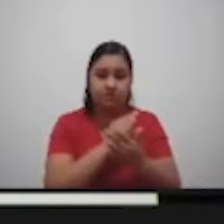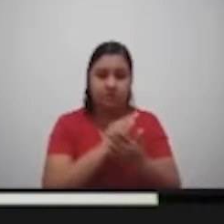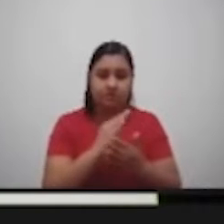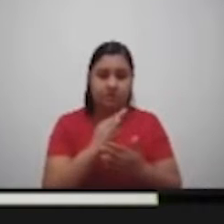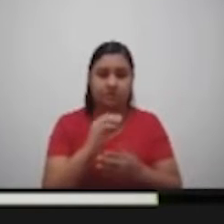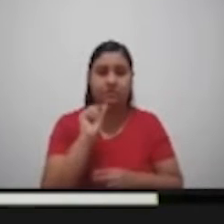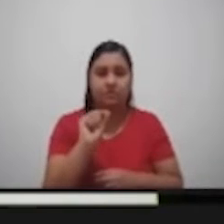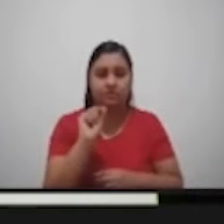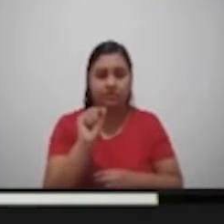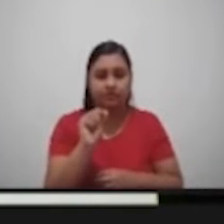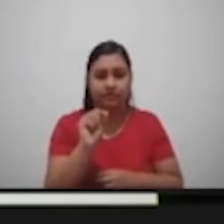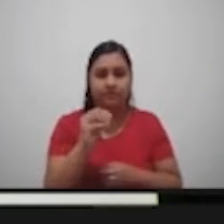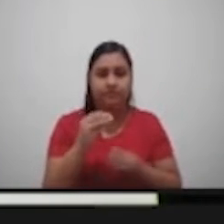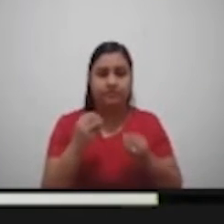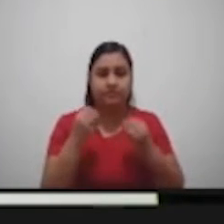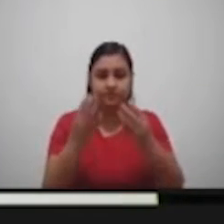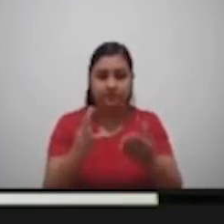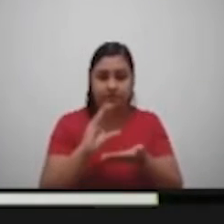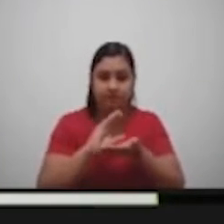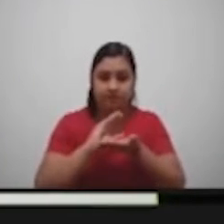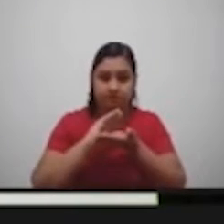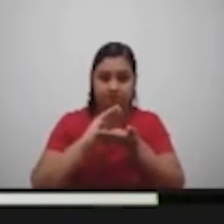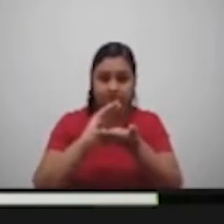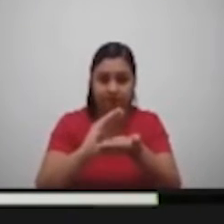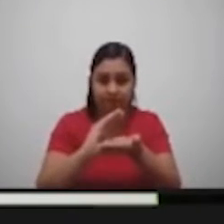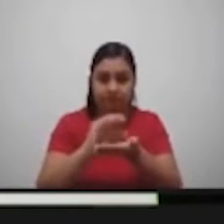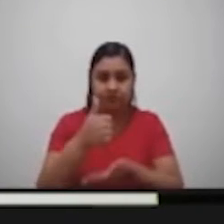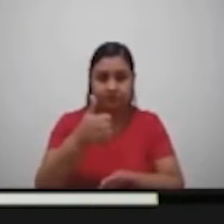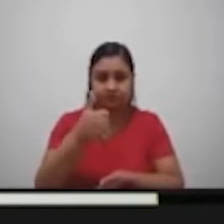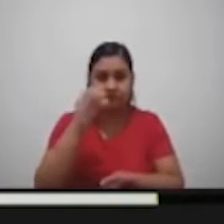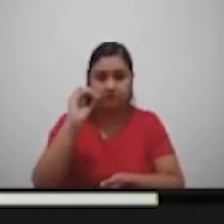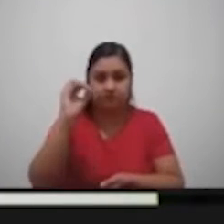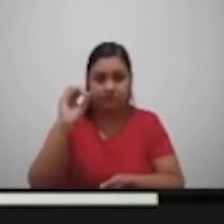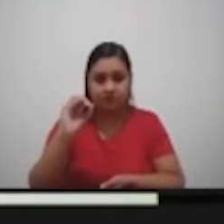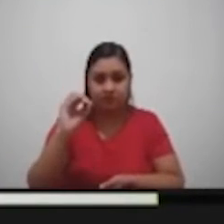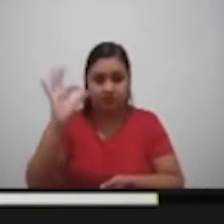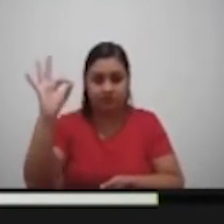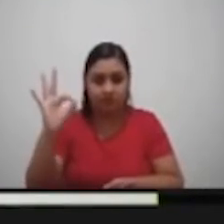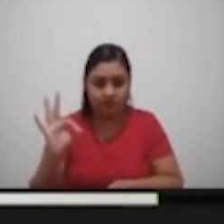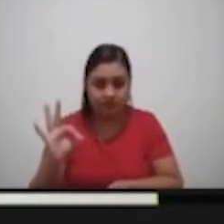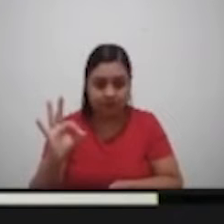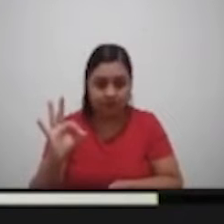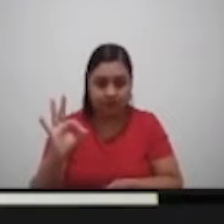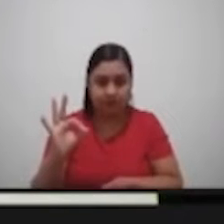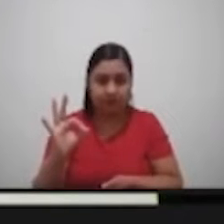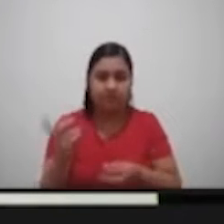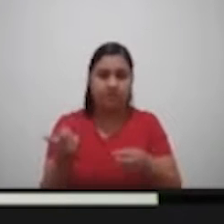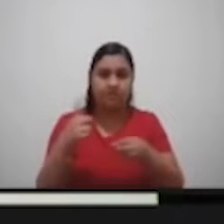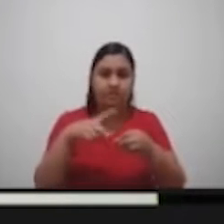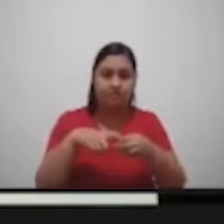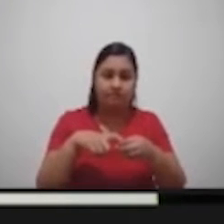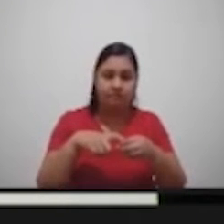participou da sessão ordinária da Câmara de Cuiabá desta quinta-feira, dia 26. O senador falou sobre o projeto de lei